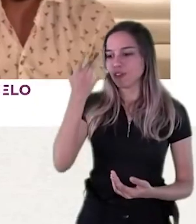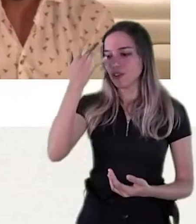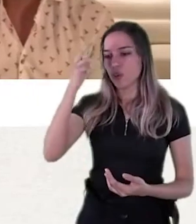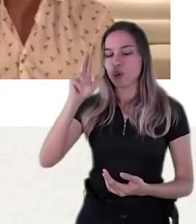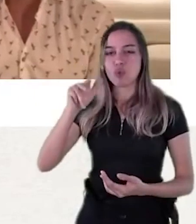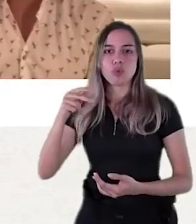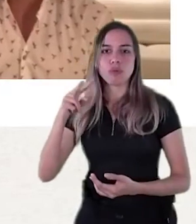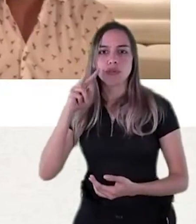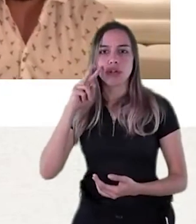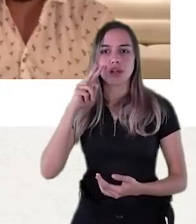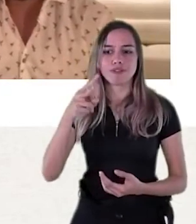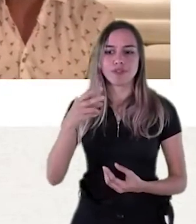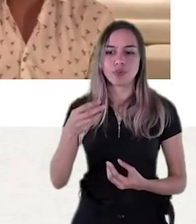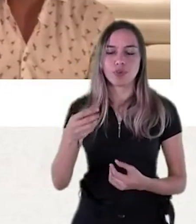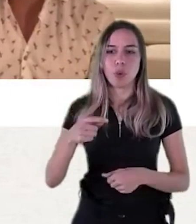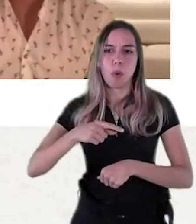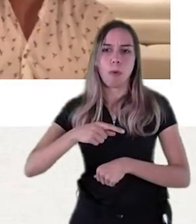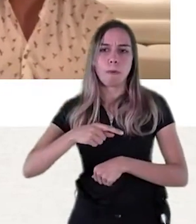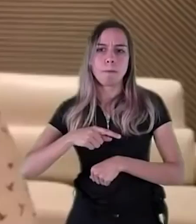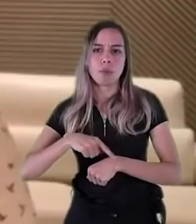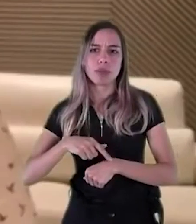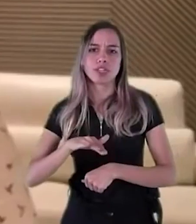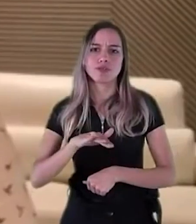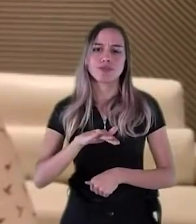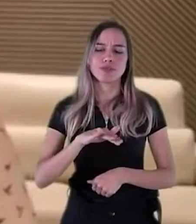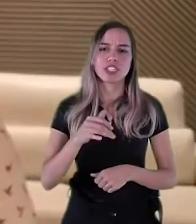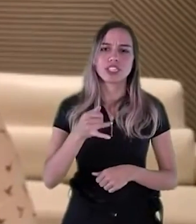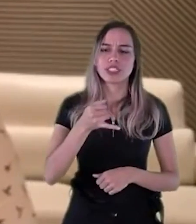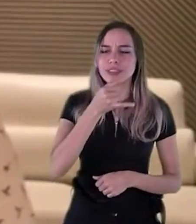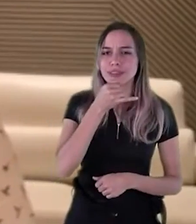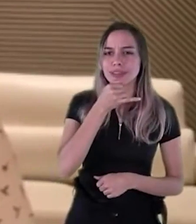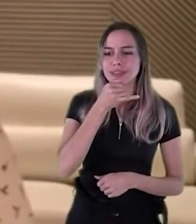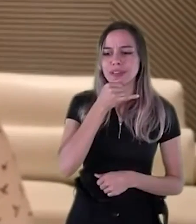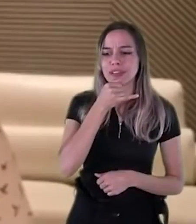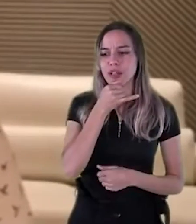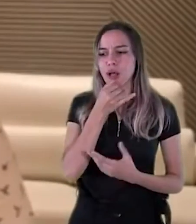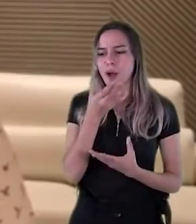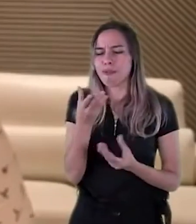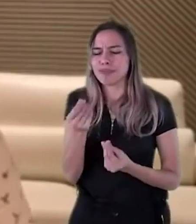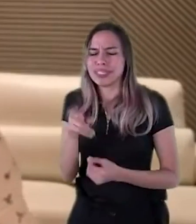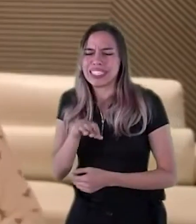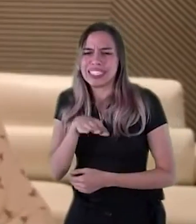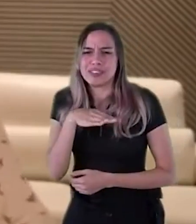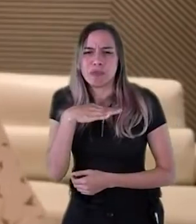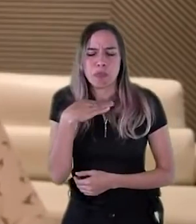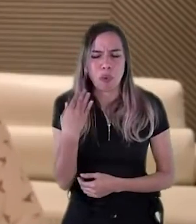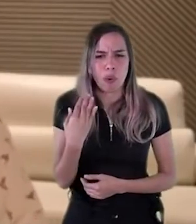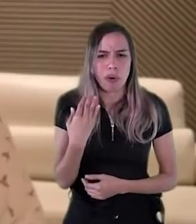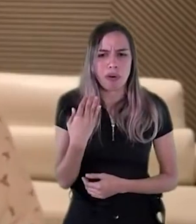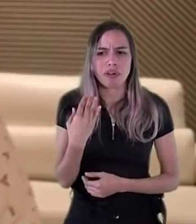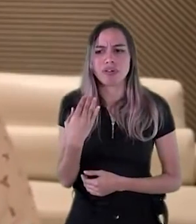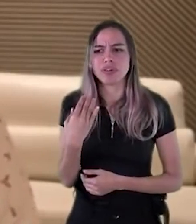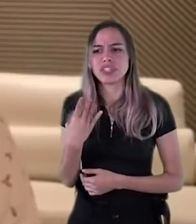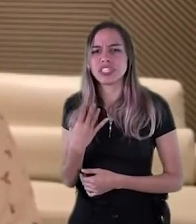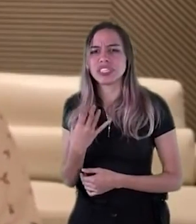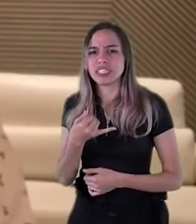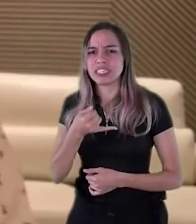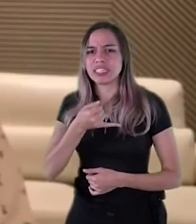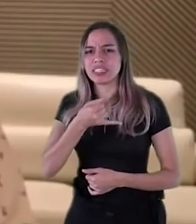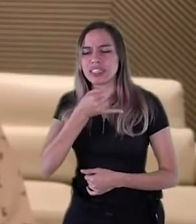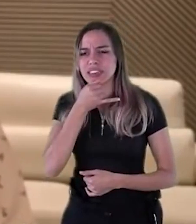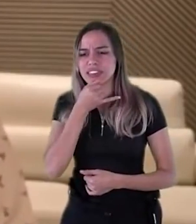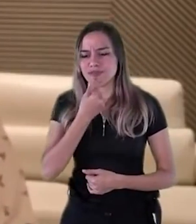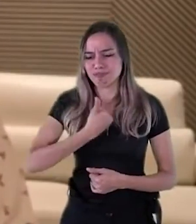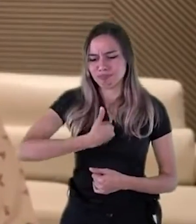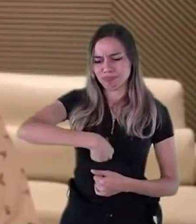com tanta dor, com tanta morte, com tanta desesperança. Eu me lembro que, eu não